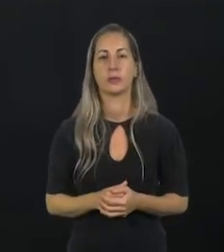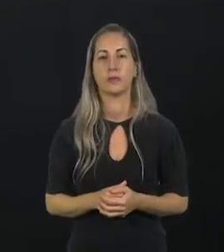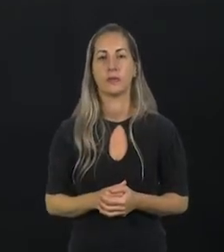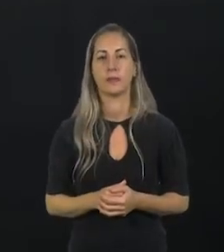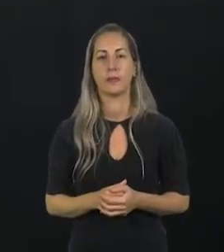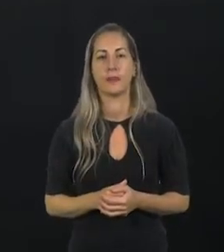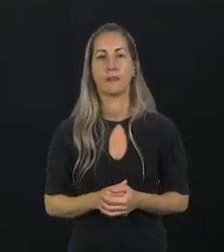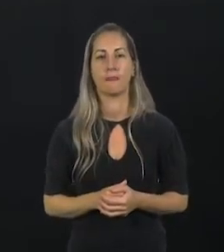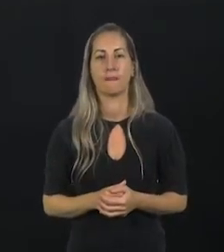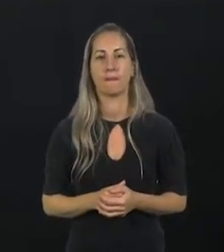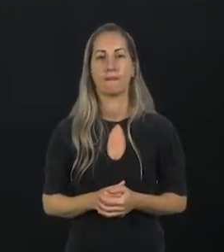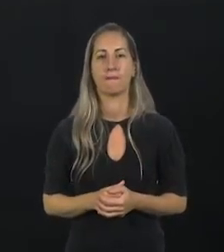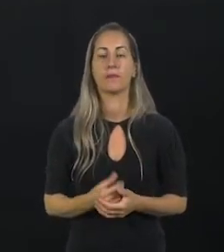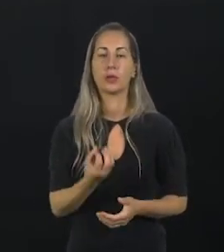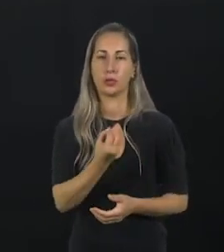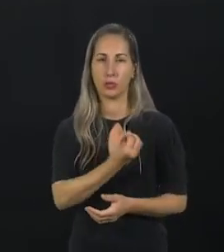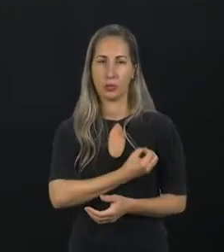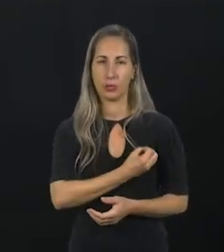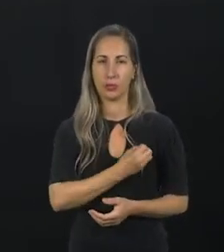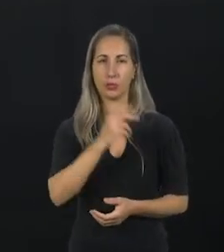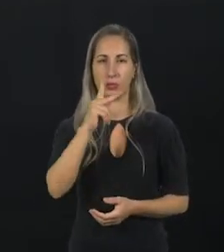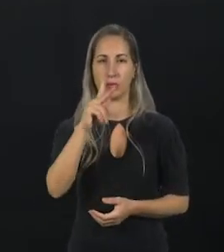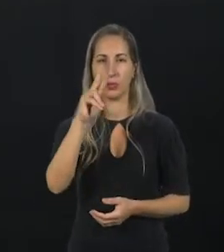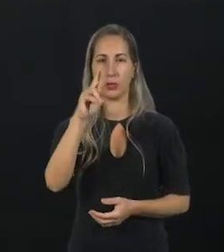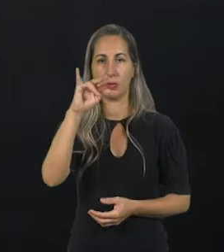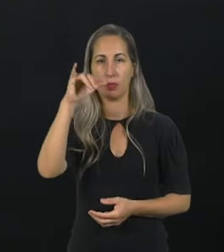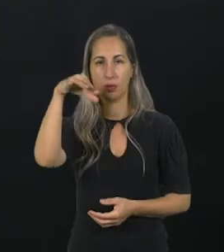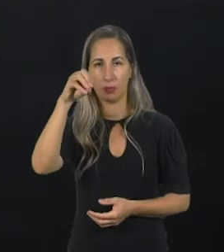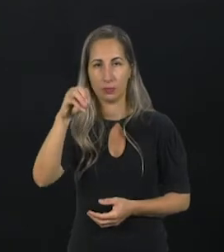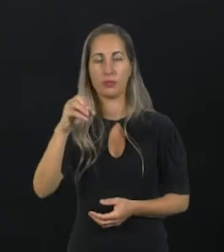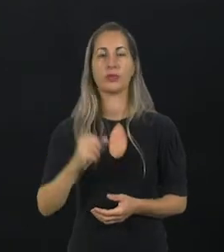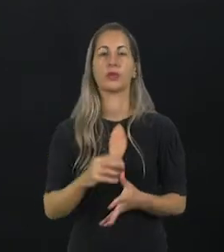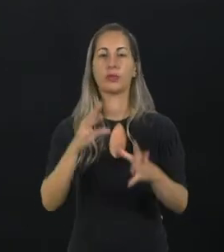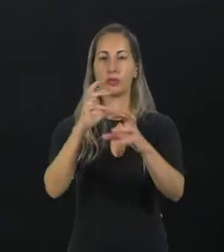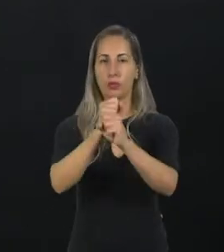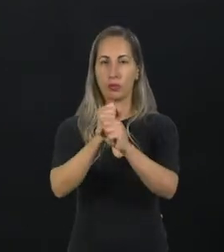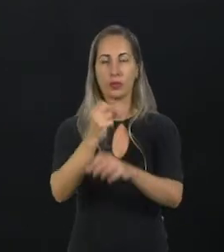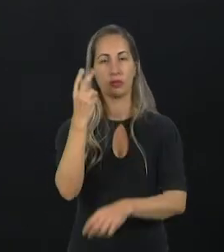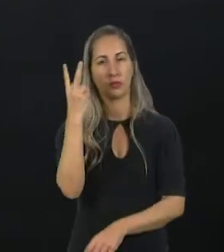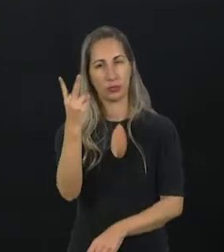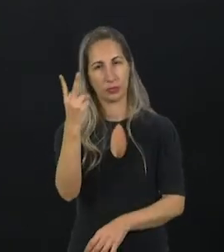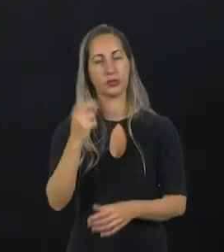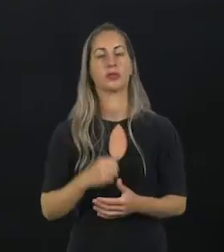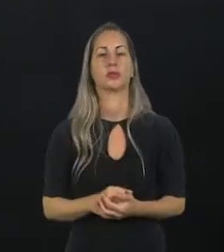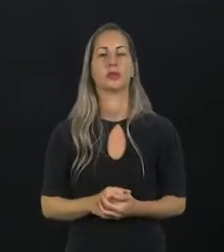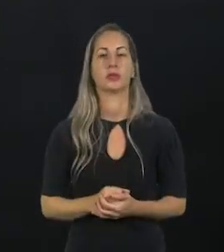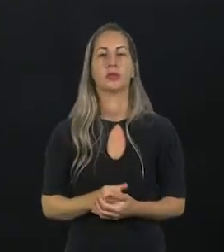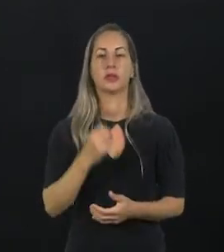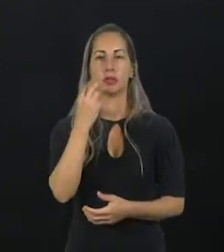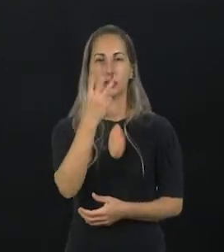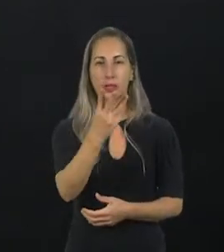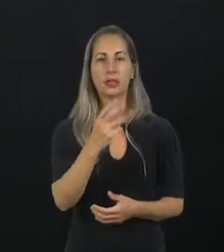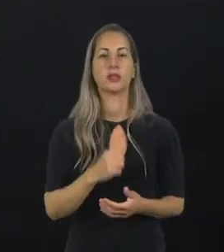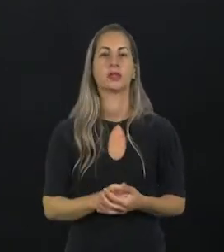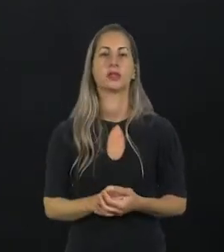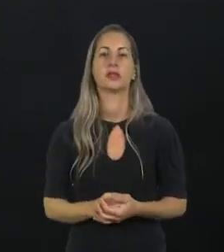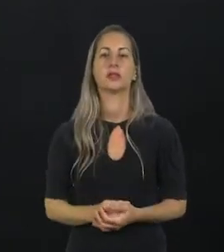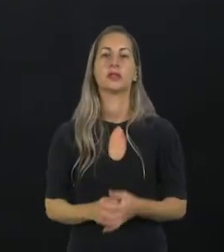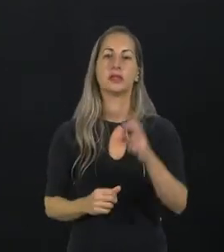elencar aqui, tá? Os números primos são formados por 2,